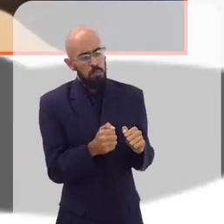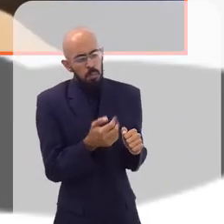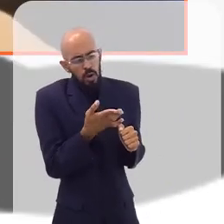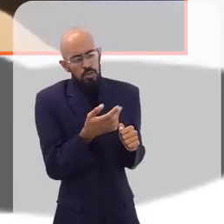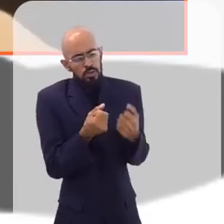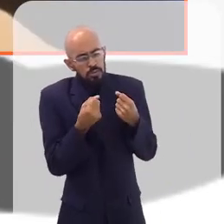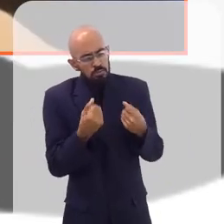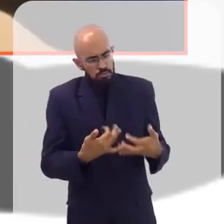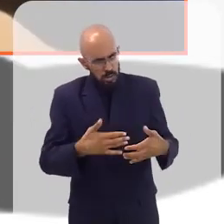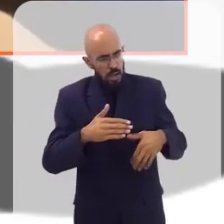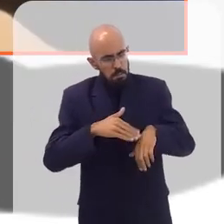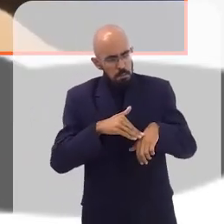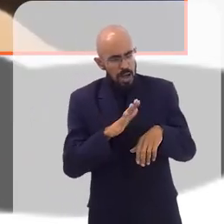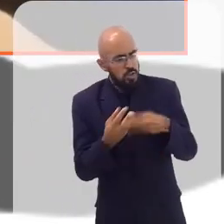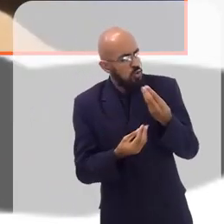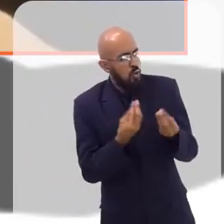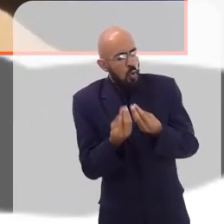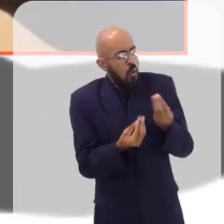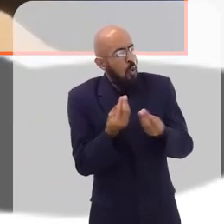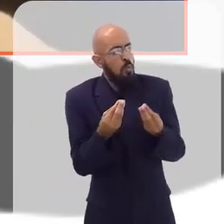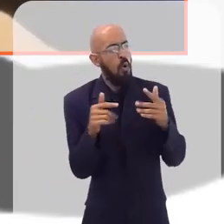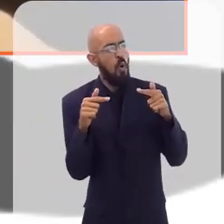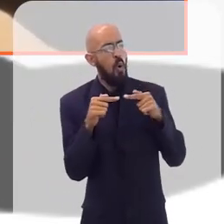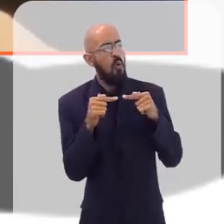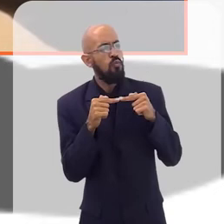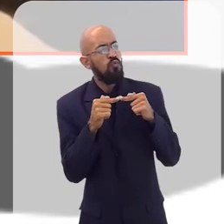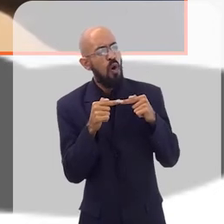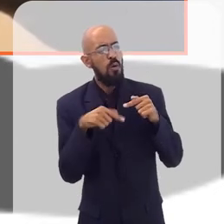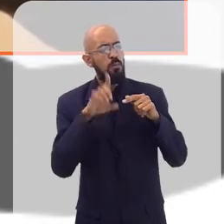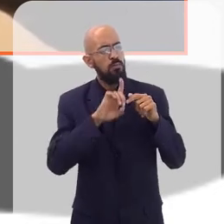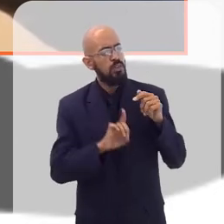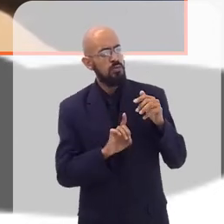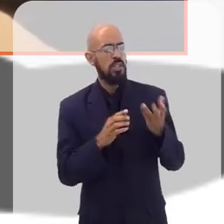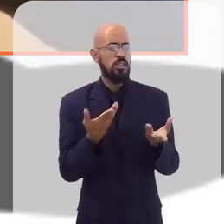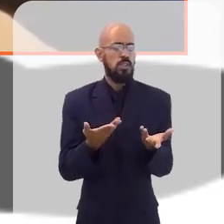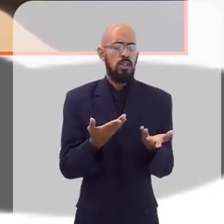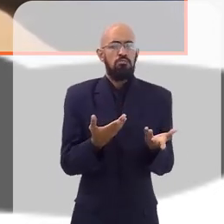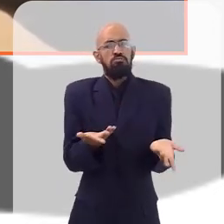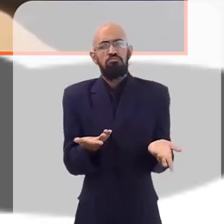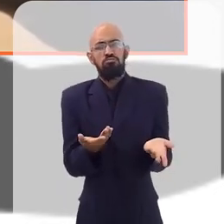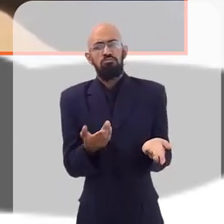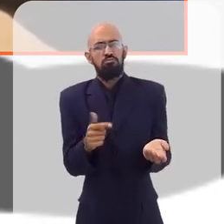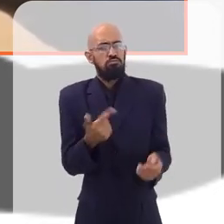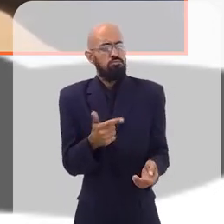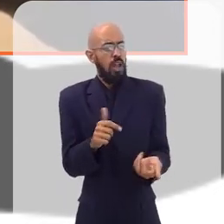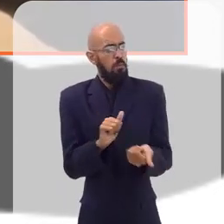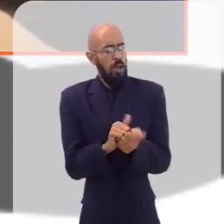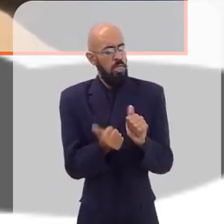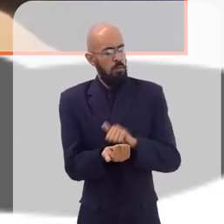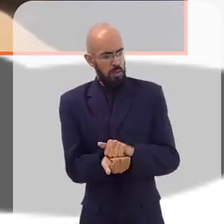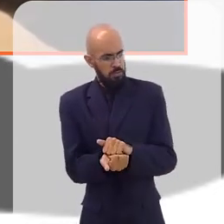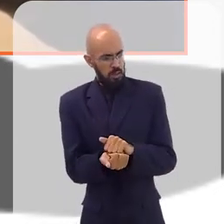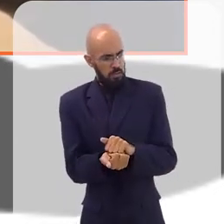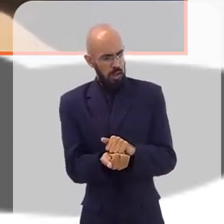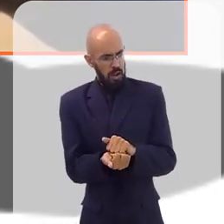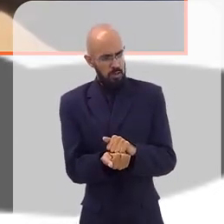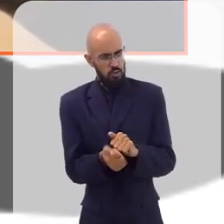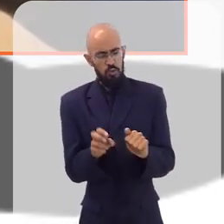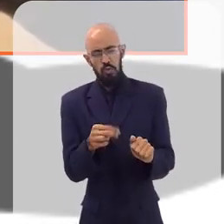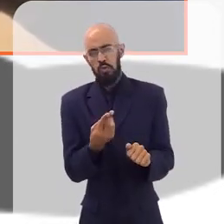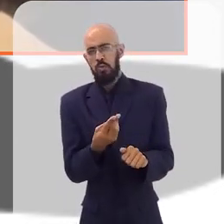dia só pode ser um pouco mais específico Como assim de acordo com a sua deficiência é não existe uma